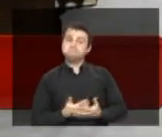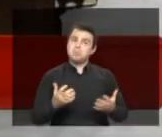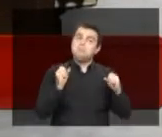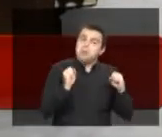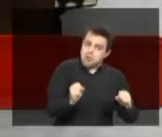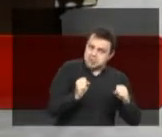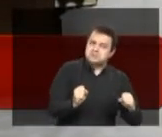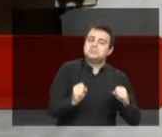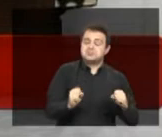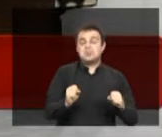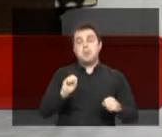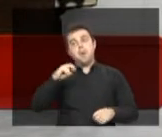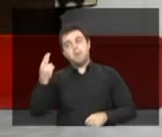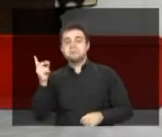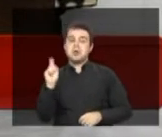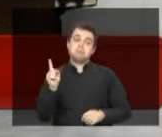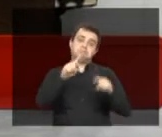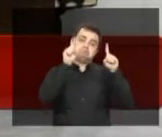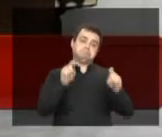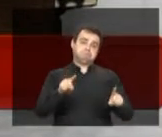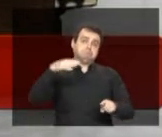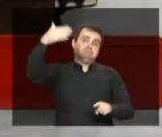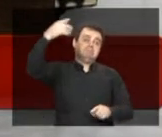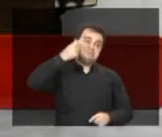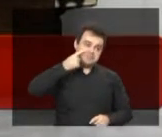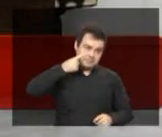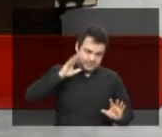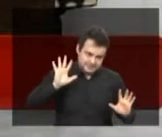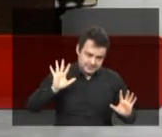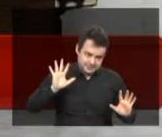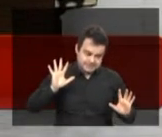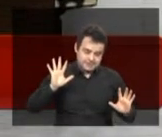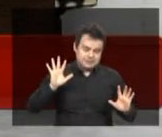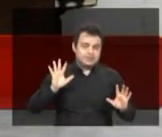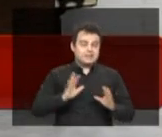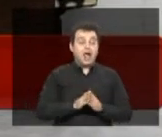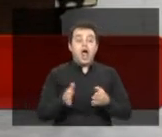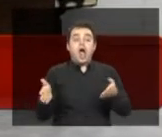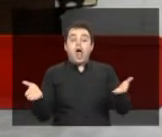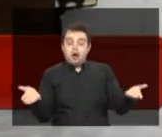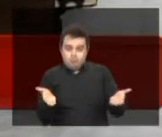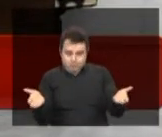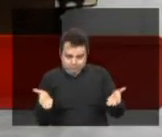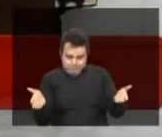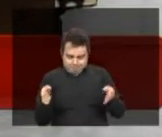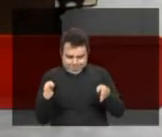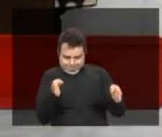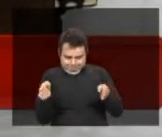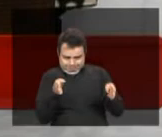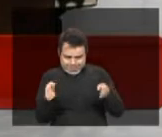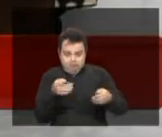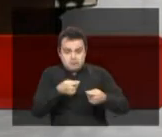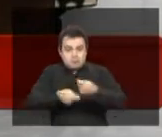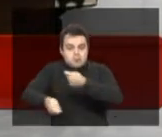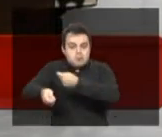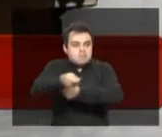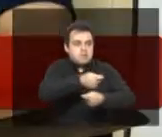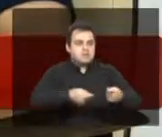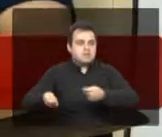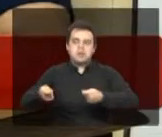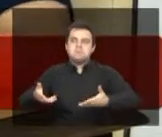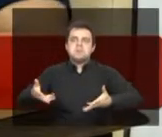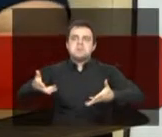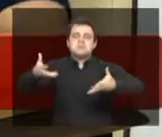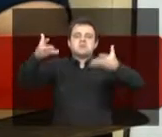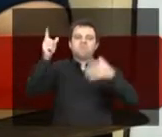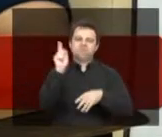sim, talvez não. Por que não? Porque agora a economia, infelizmente, vai demorar um pouco para ela ter